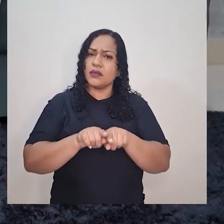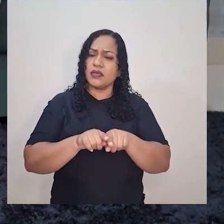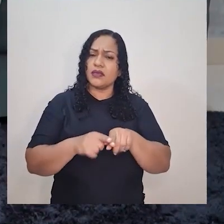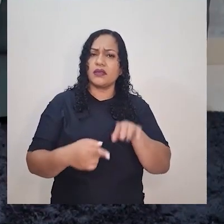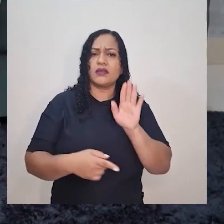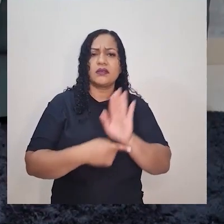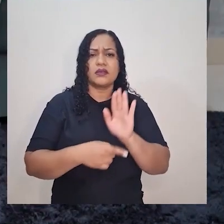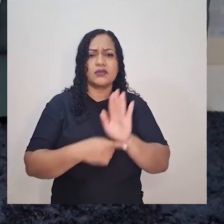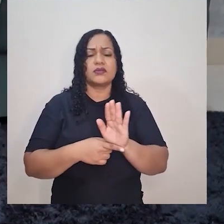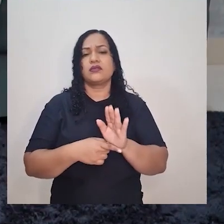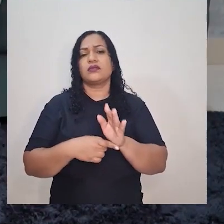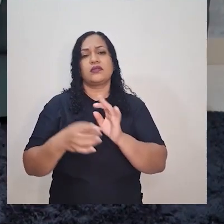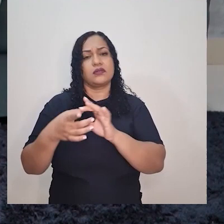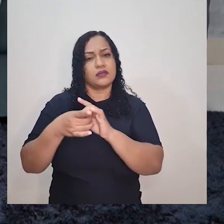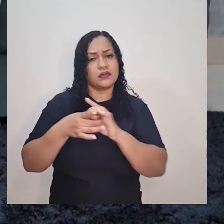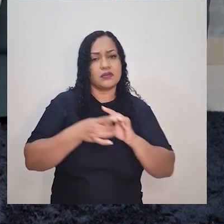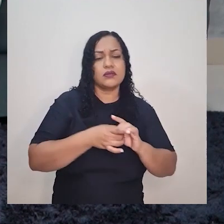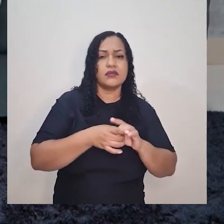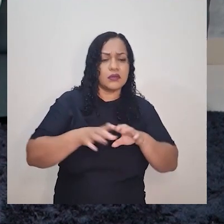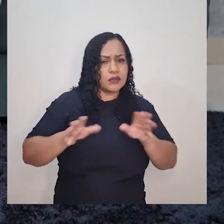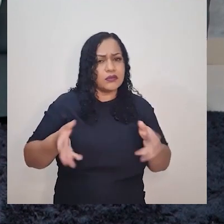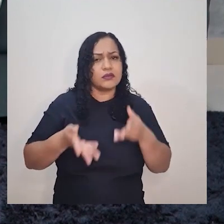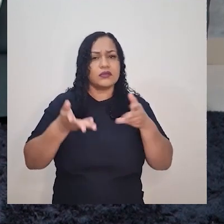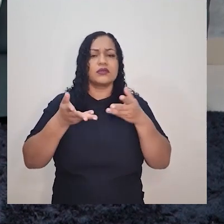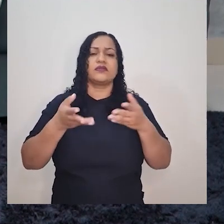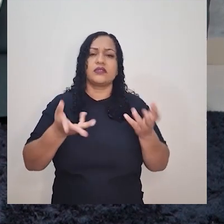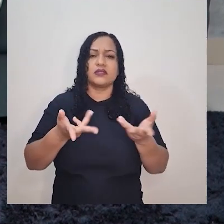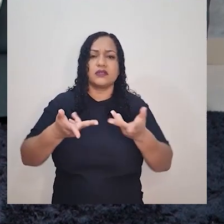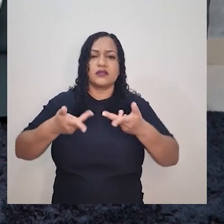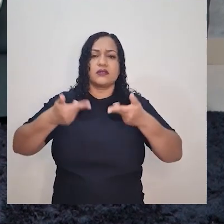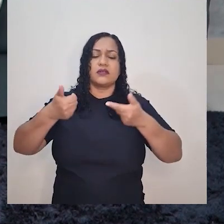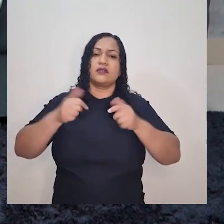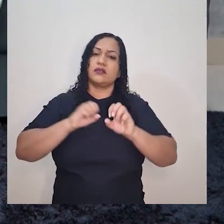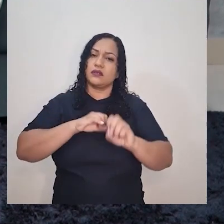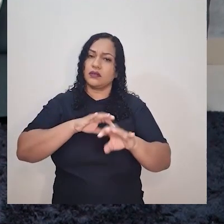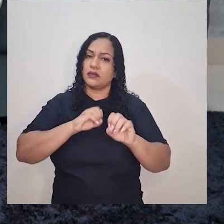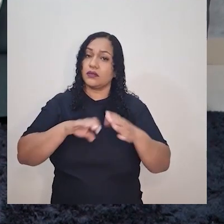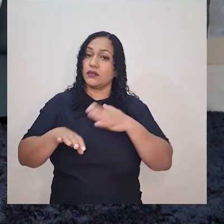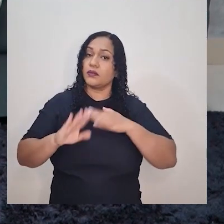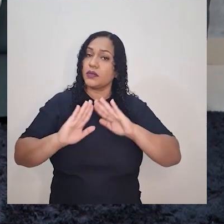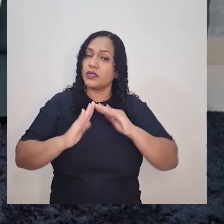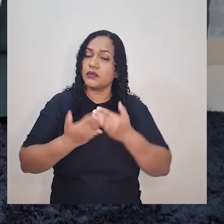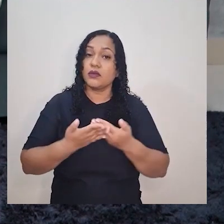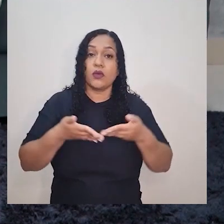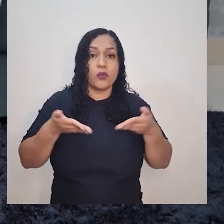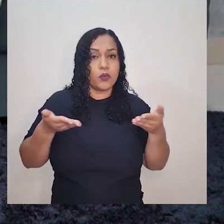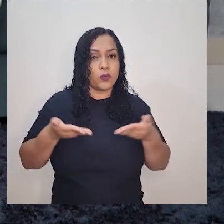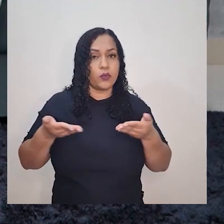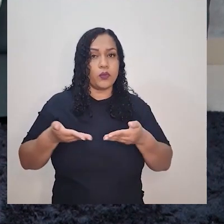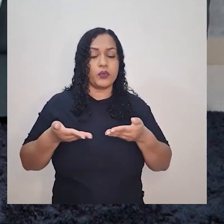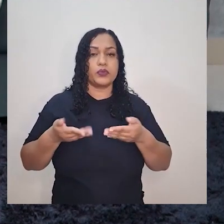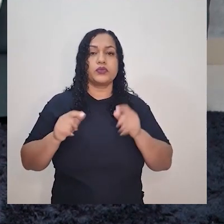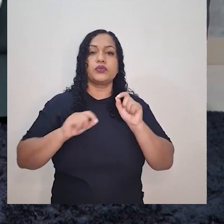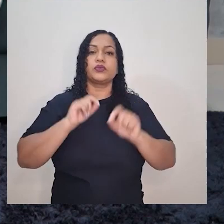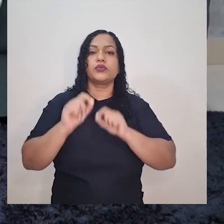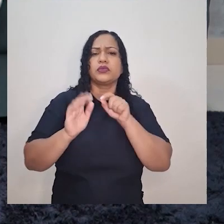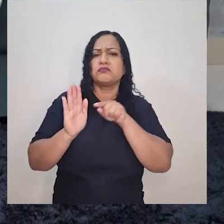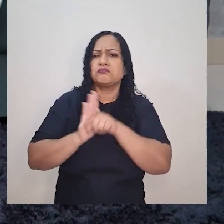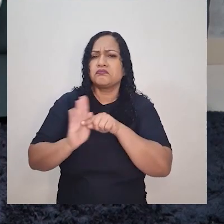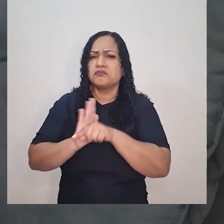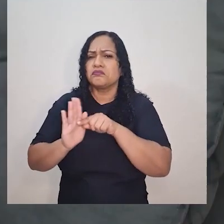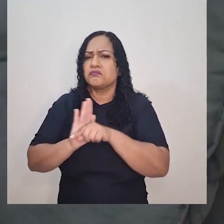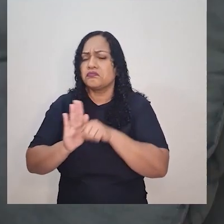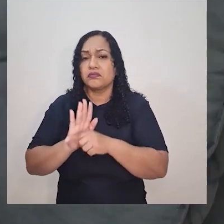contexto escolar. Eu também quero contribuir para a qualidade, né, da educação da minha escola. Então, hoje, o que as pesquisas